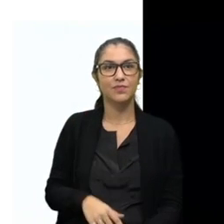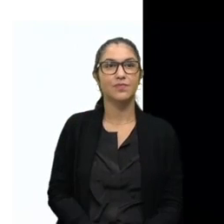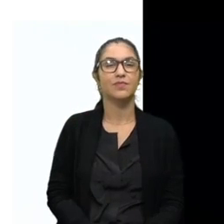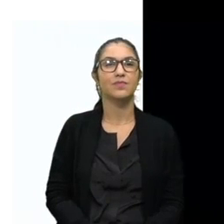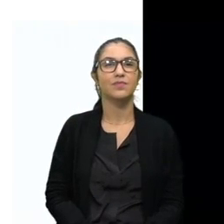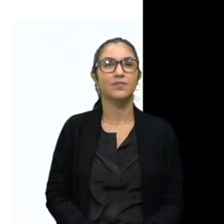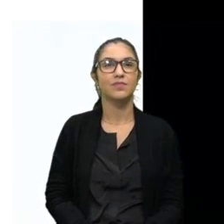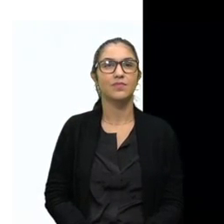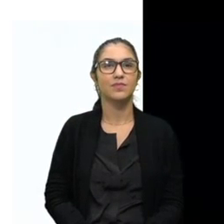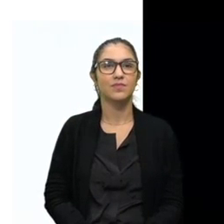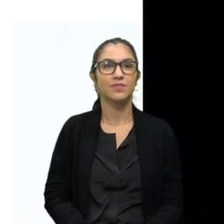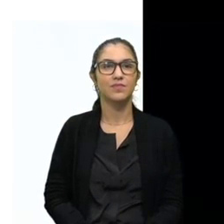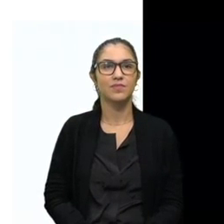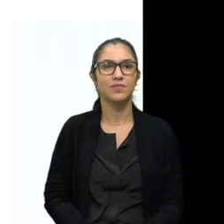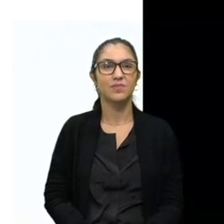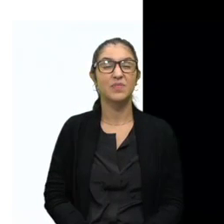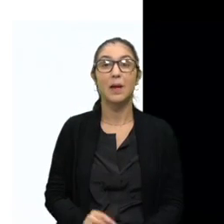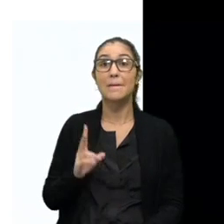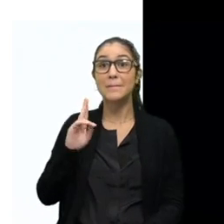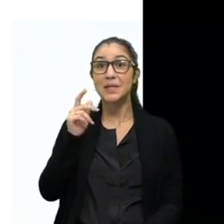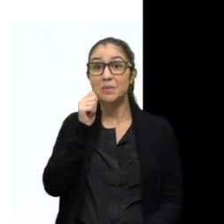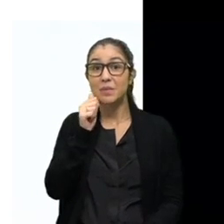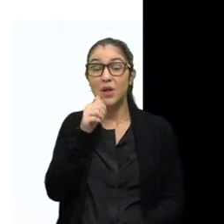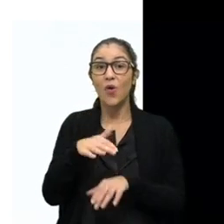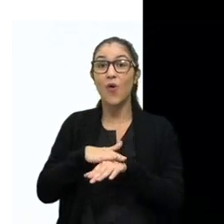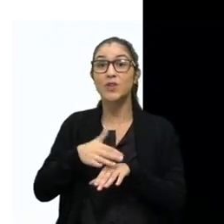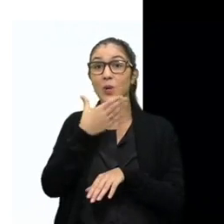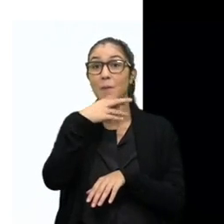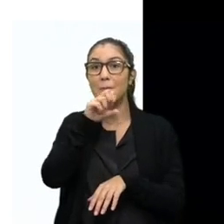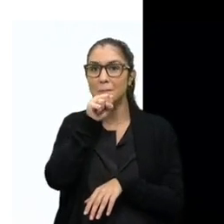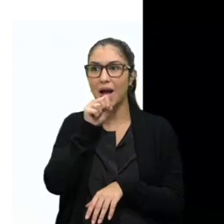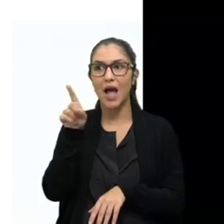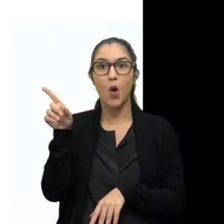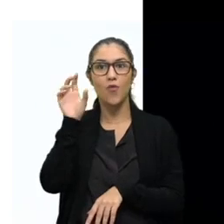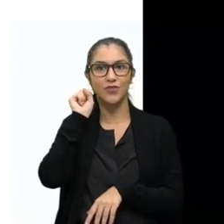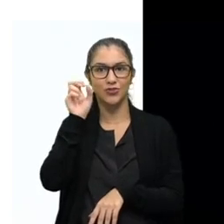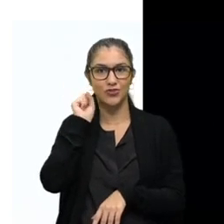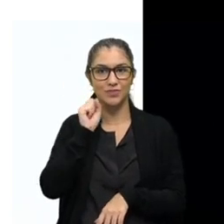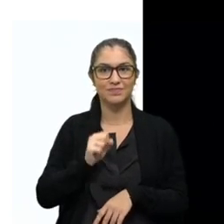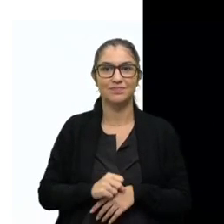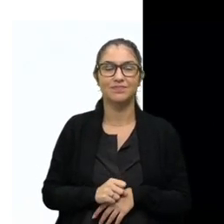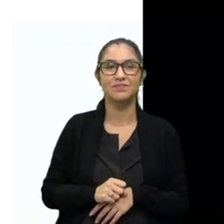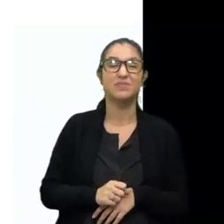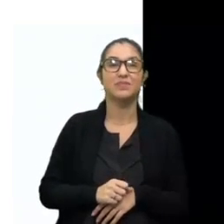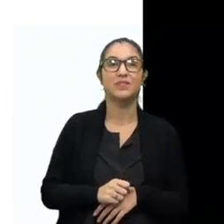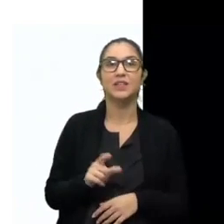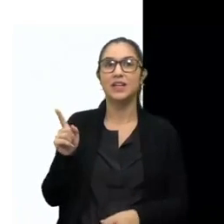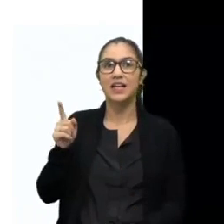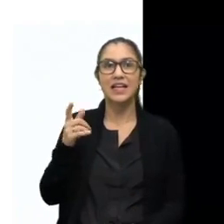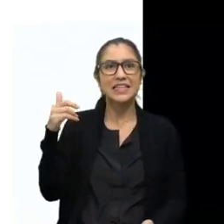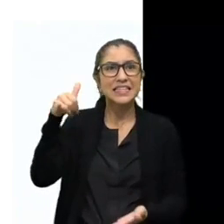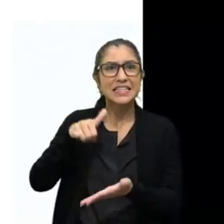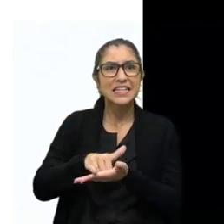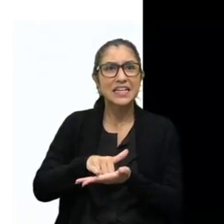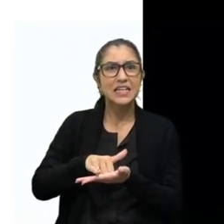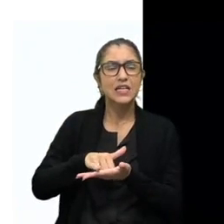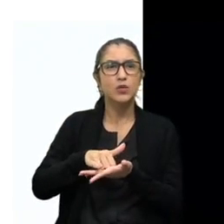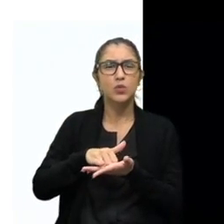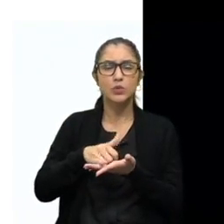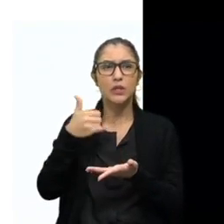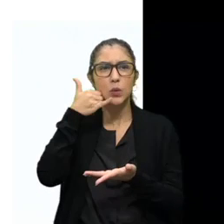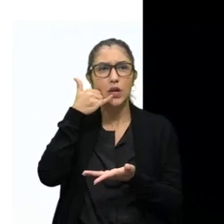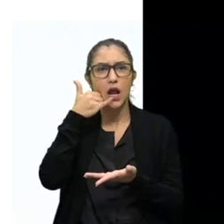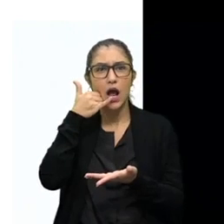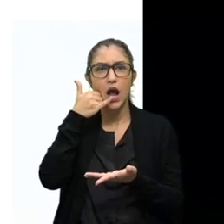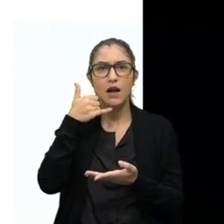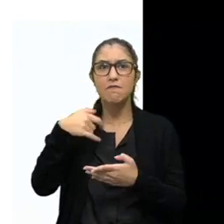Agora, essa mesma menina, essa Lara, está conversando com o pai é ouvinte, tá? O pai fala para ela, desliga o celular e vai